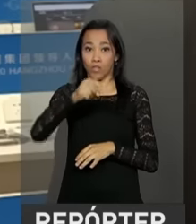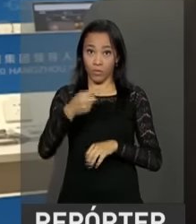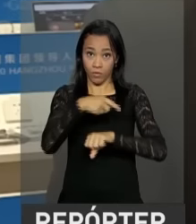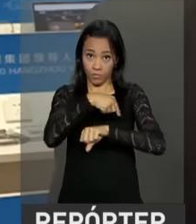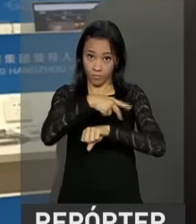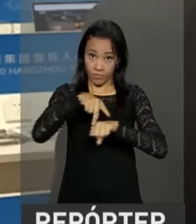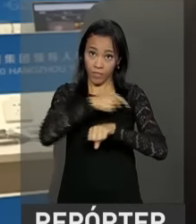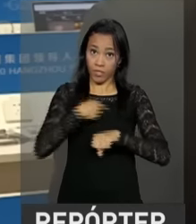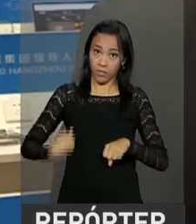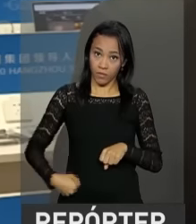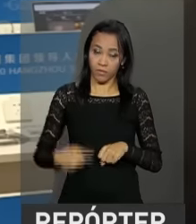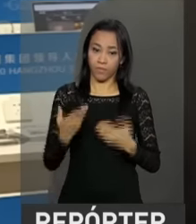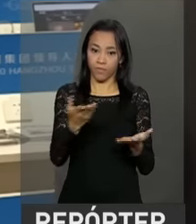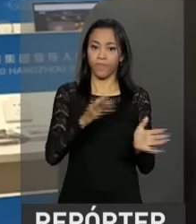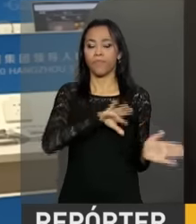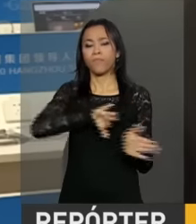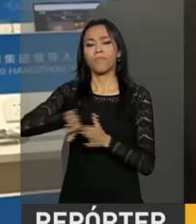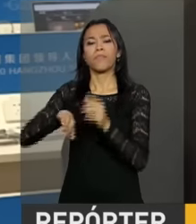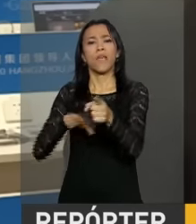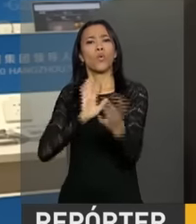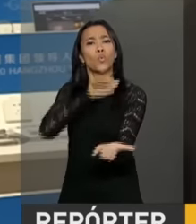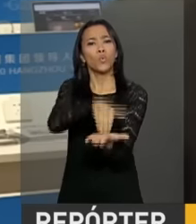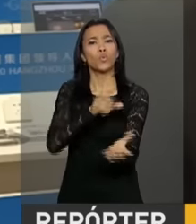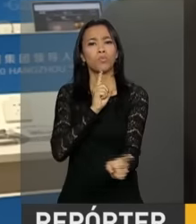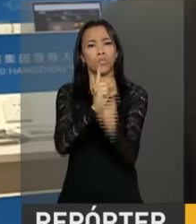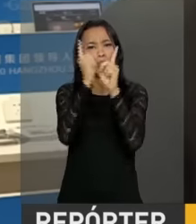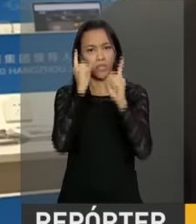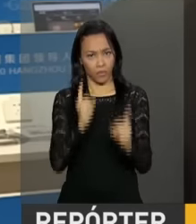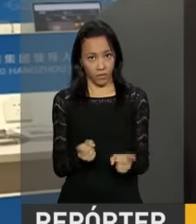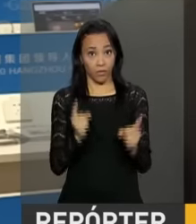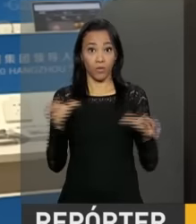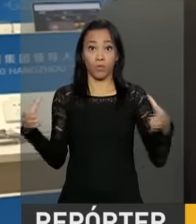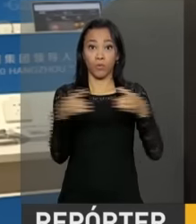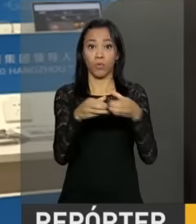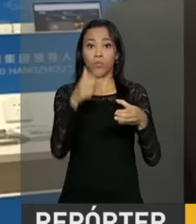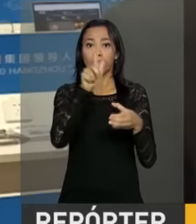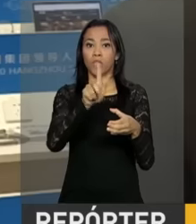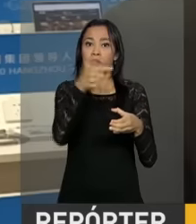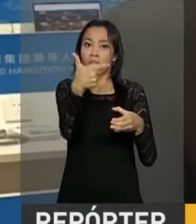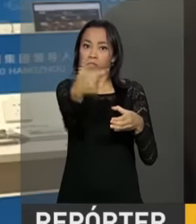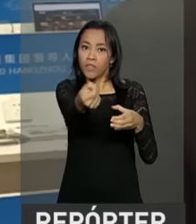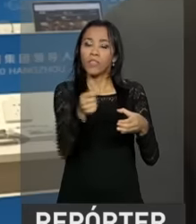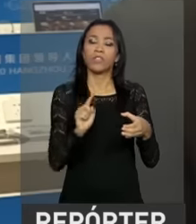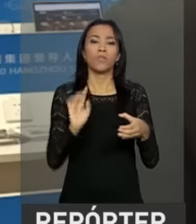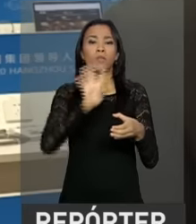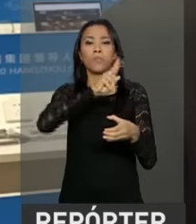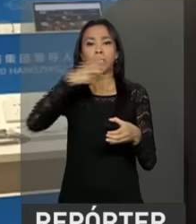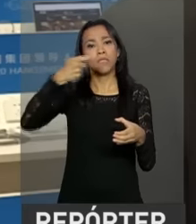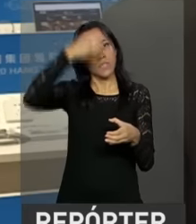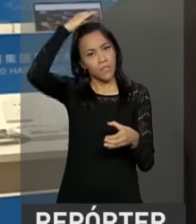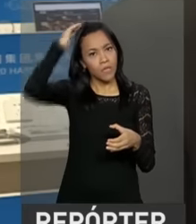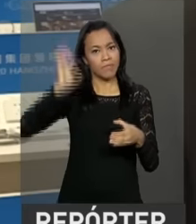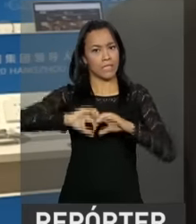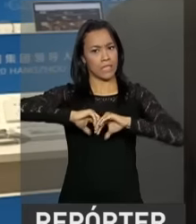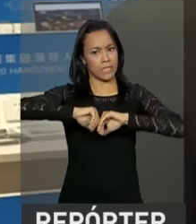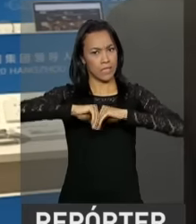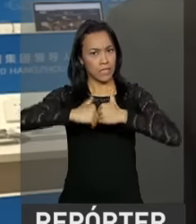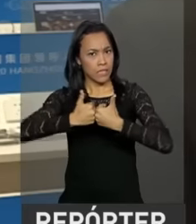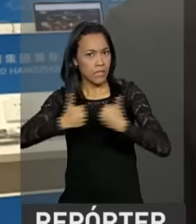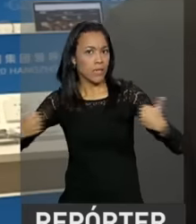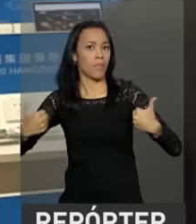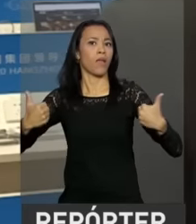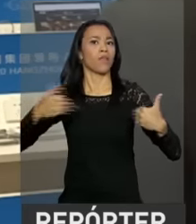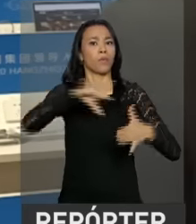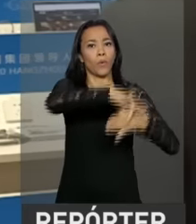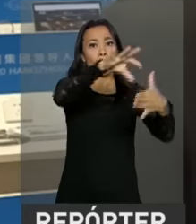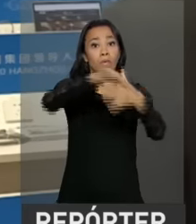Entre uma e outra sessão de trabalho no último dia da Cúpula do G20 o presidente Michel Temer teve encontros em separado com líderes do